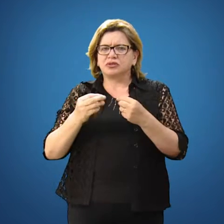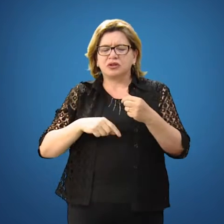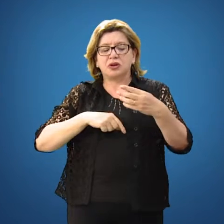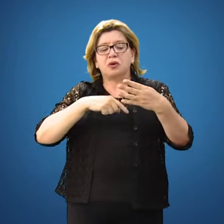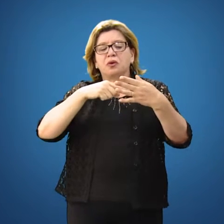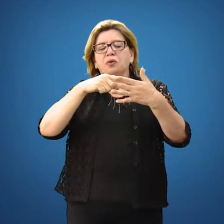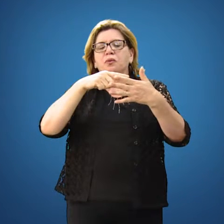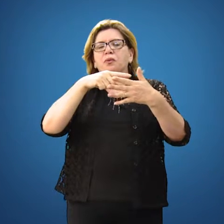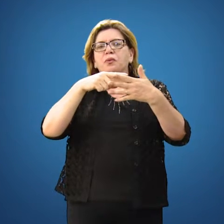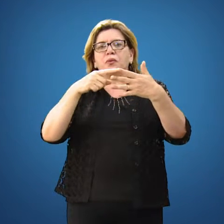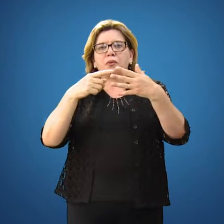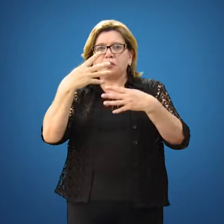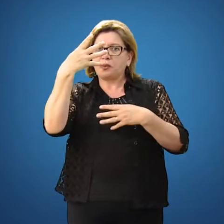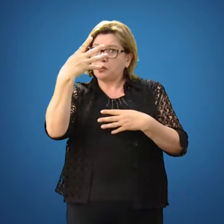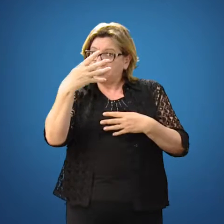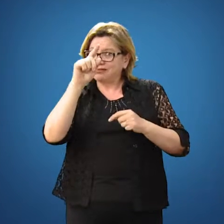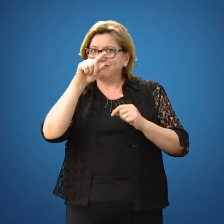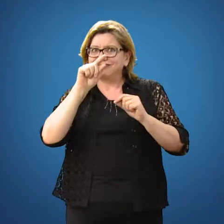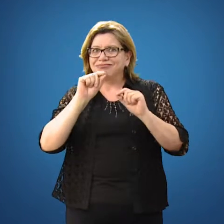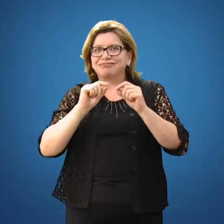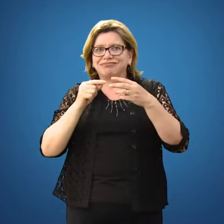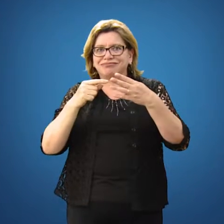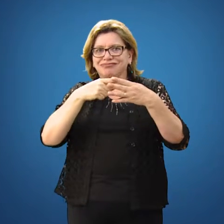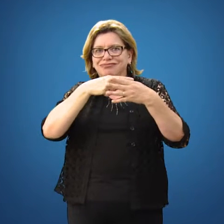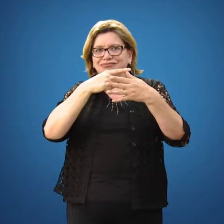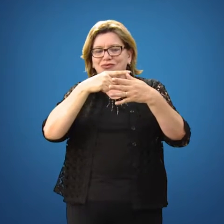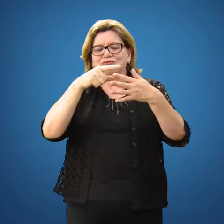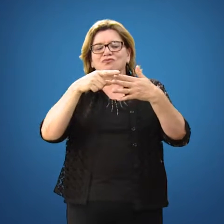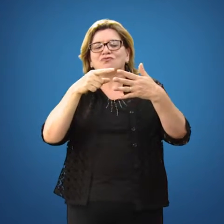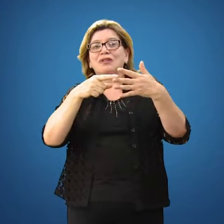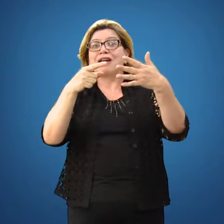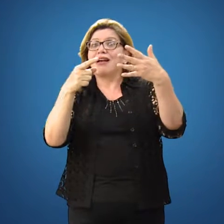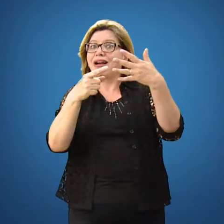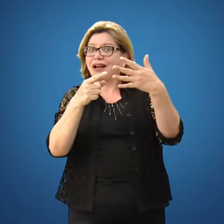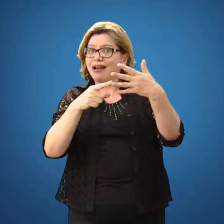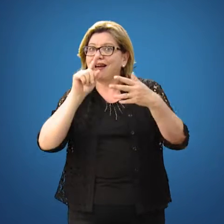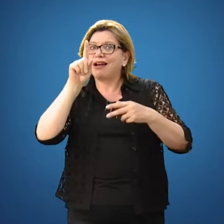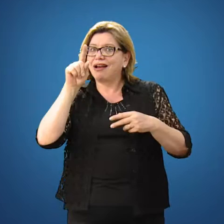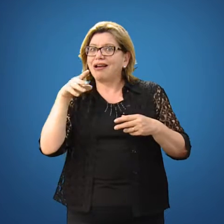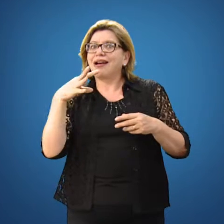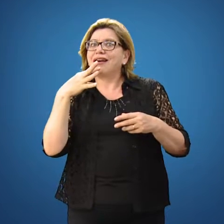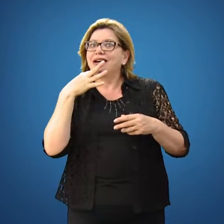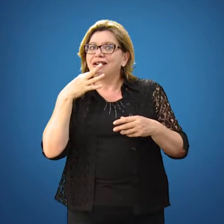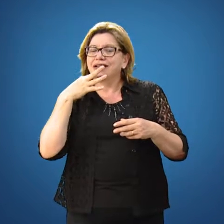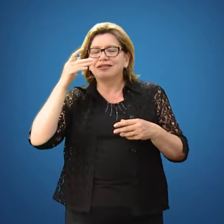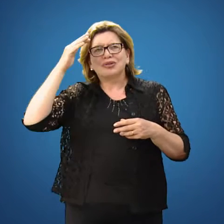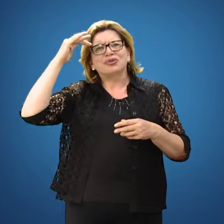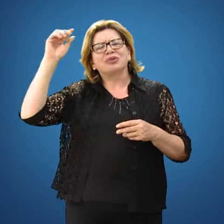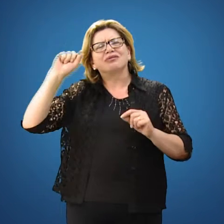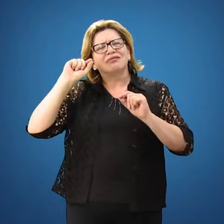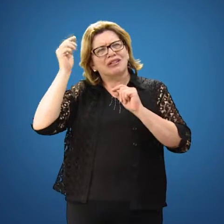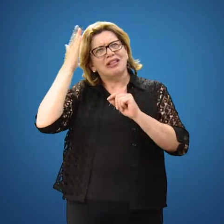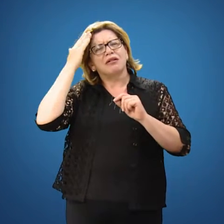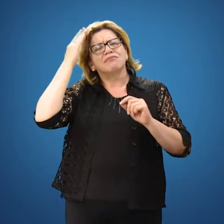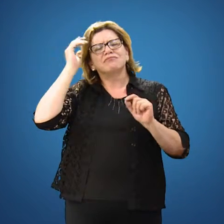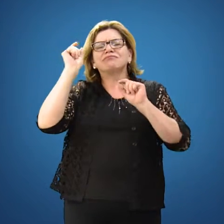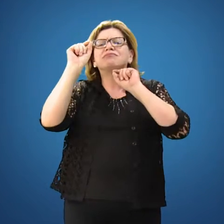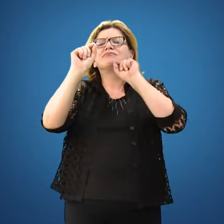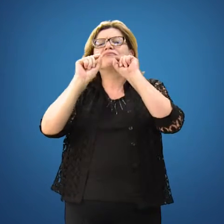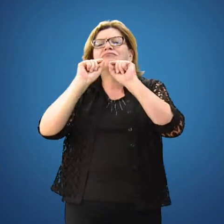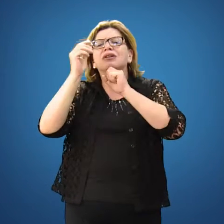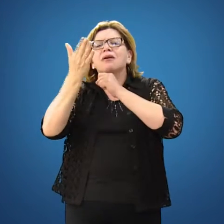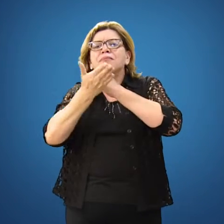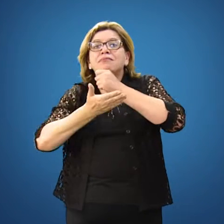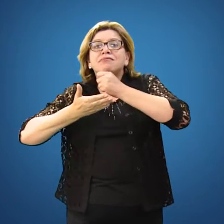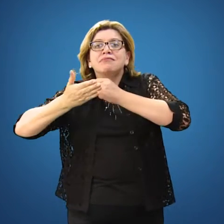é o conhecimento do ambiente do sonho, quer dizer, ter conhecimento teórico, saber o chão onde está pisando. A